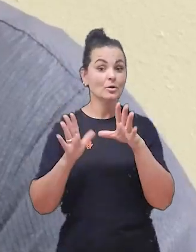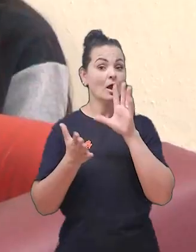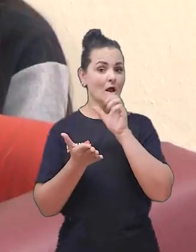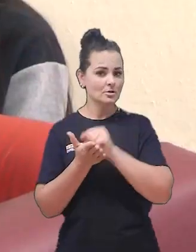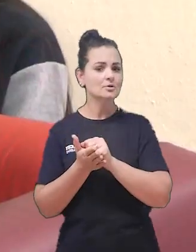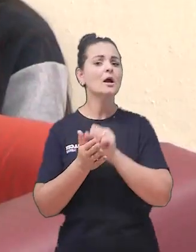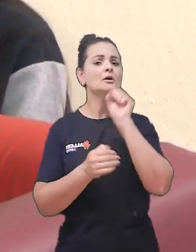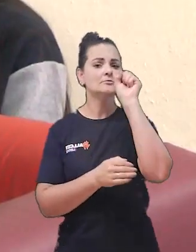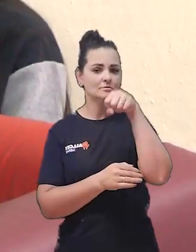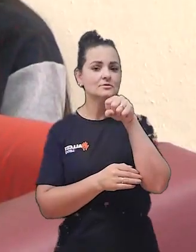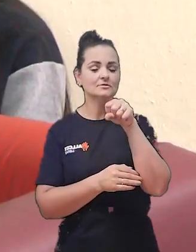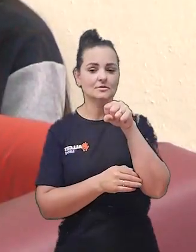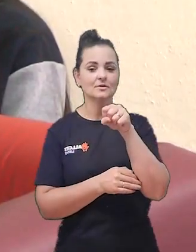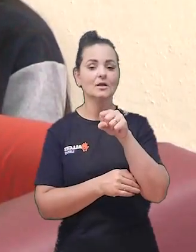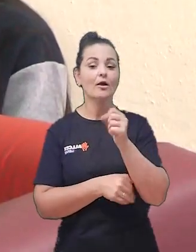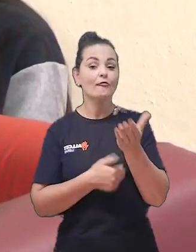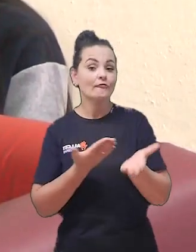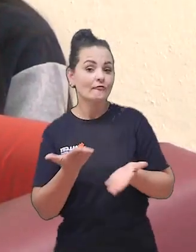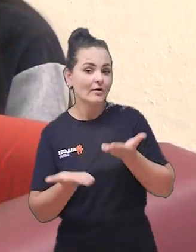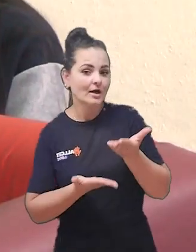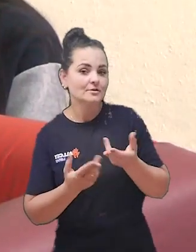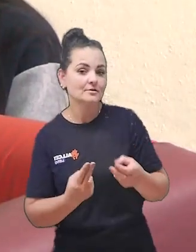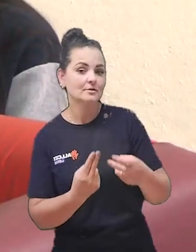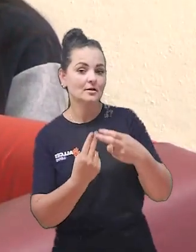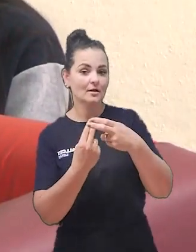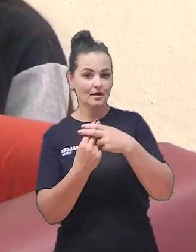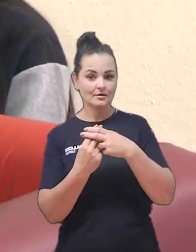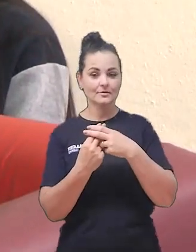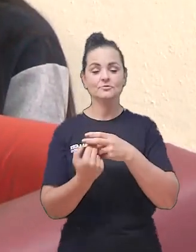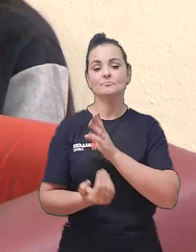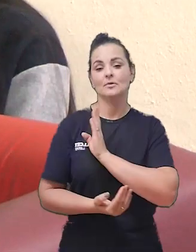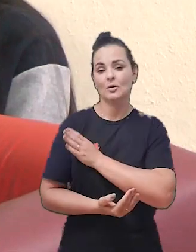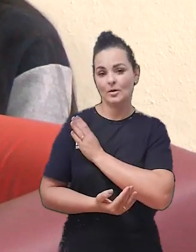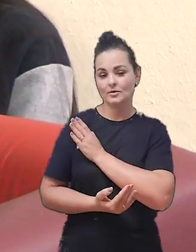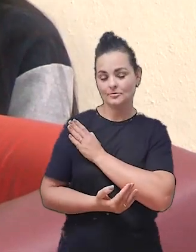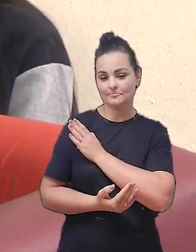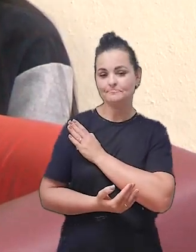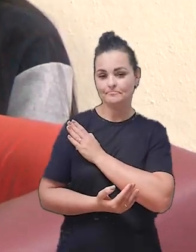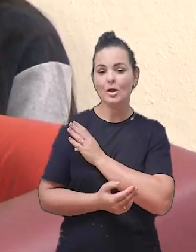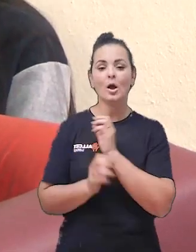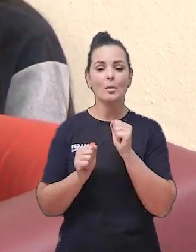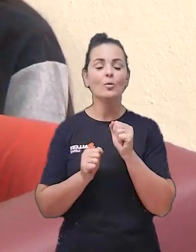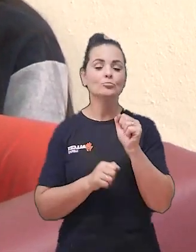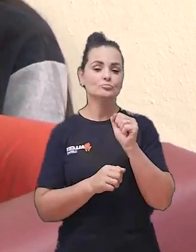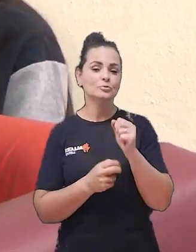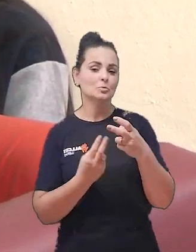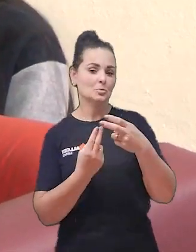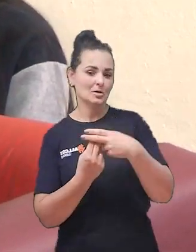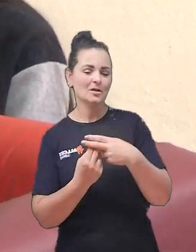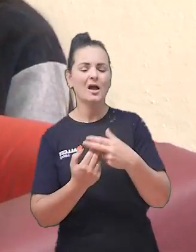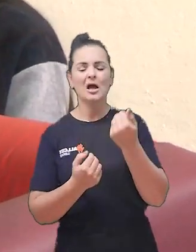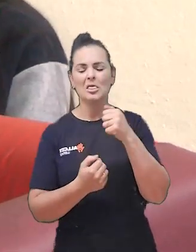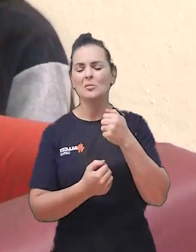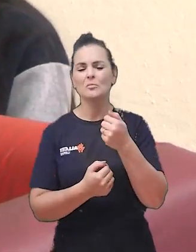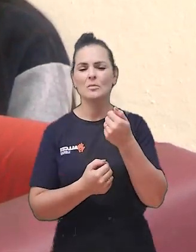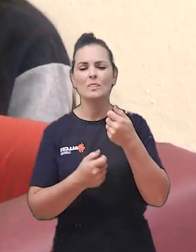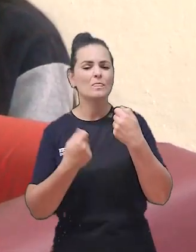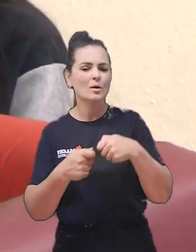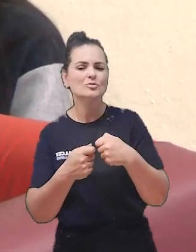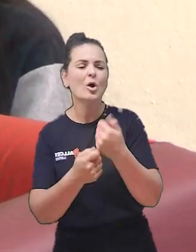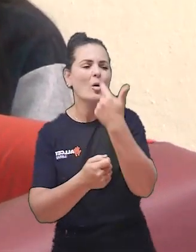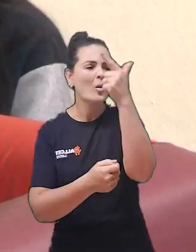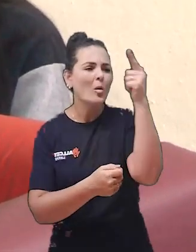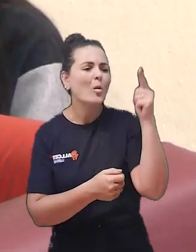habilitados a atender pelo SUS todas as pessoas que têm problemas cardíacos. Não precisam ir mais a Mafra, Curitiba,